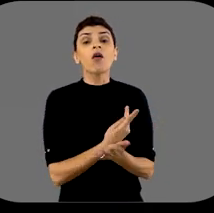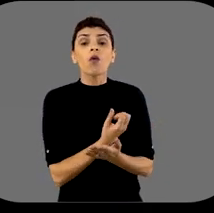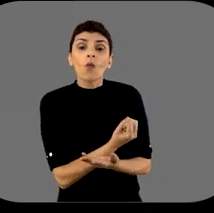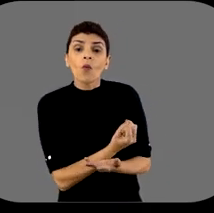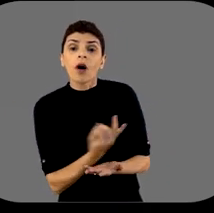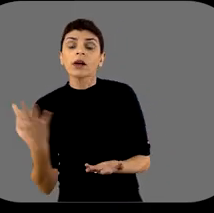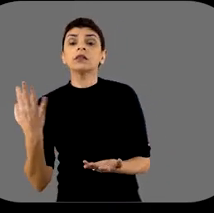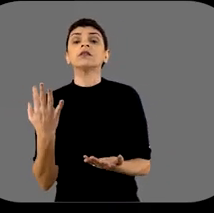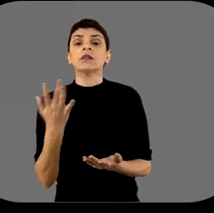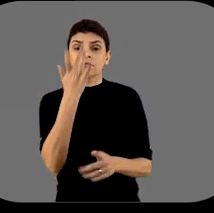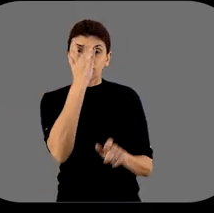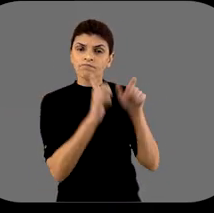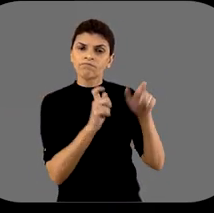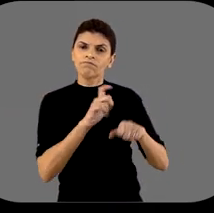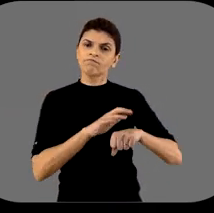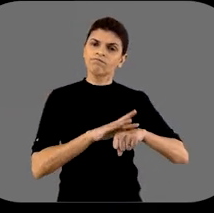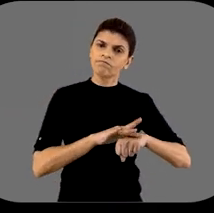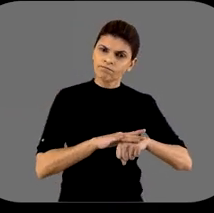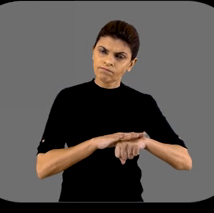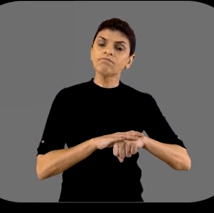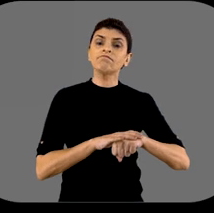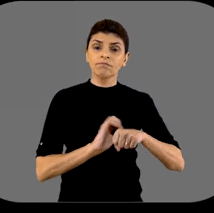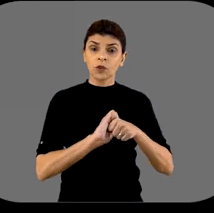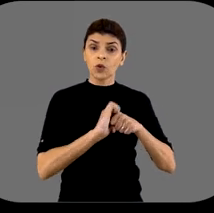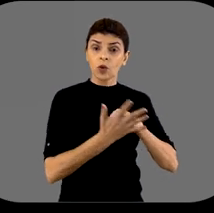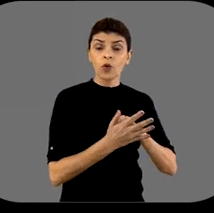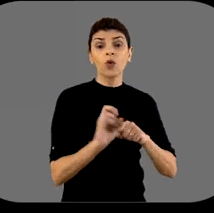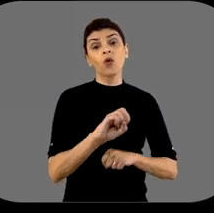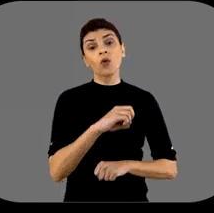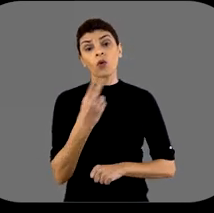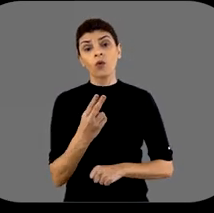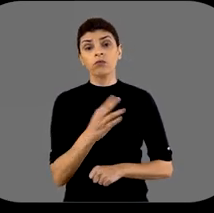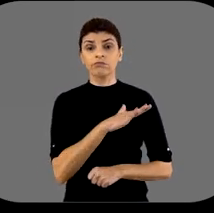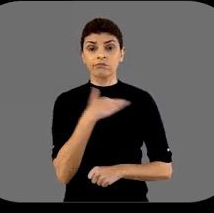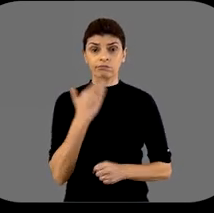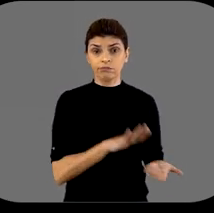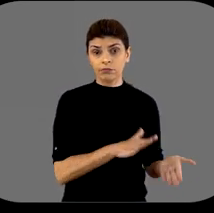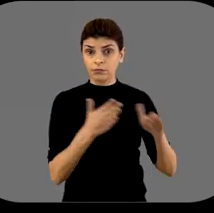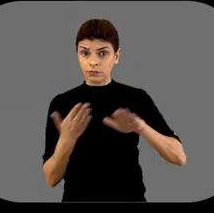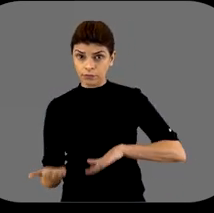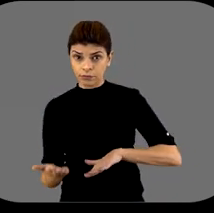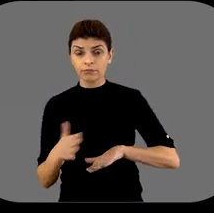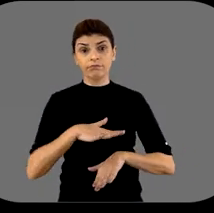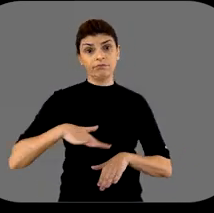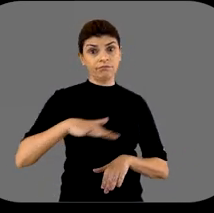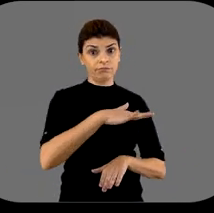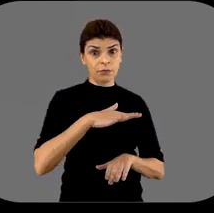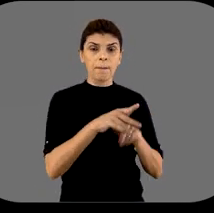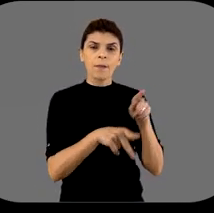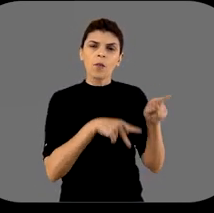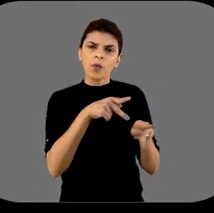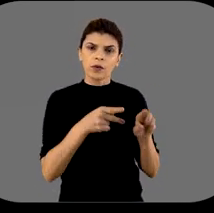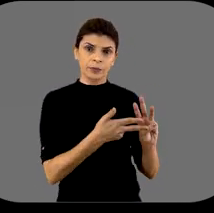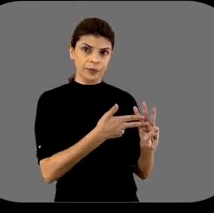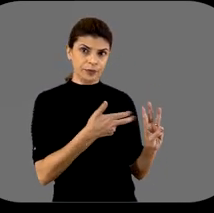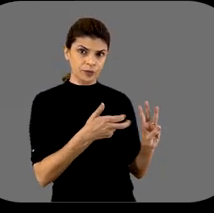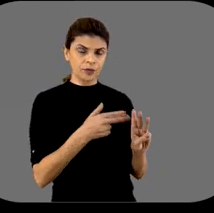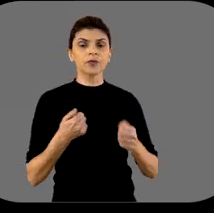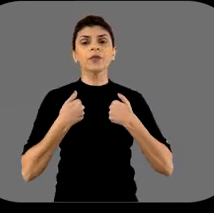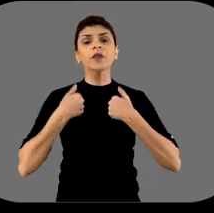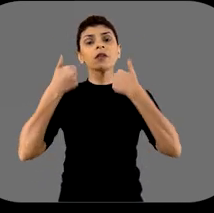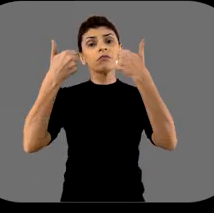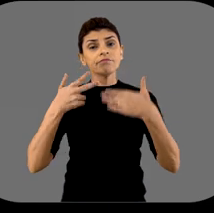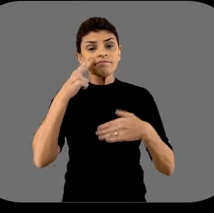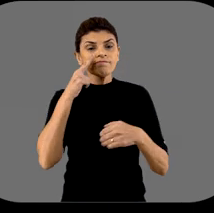casos e óbitos por essa doença nessa população vulnerável. Bom, então eu vou começar falando um pouco